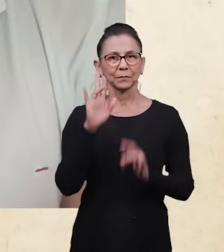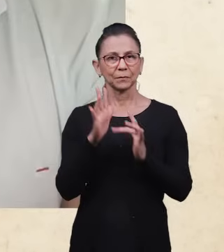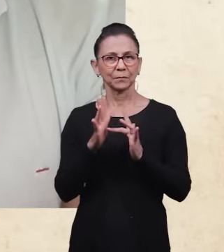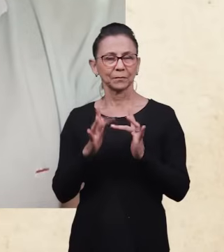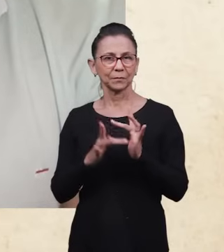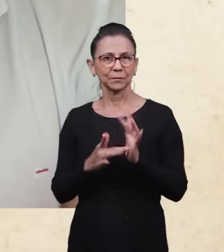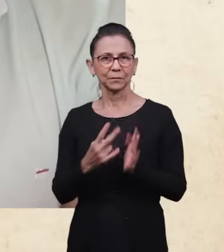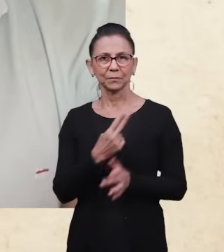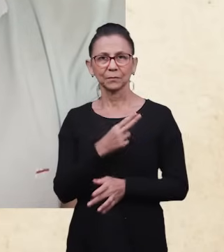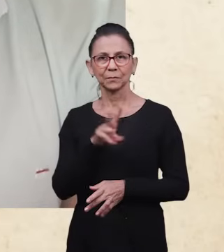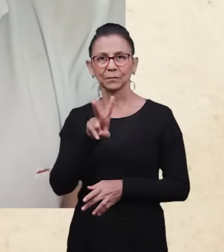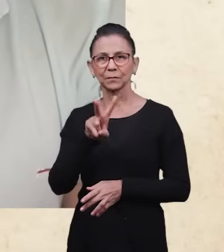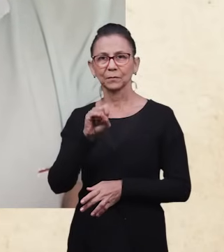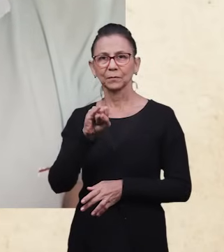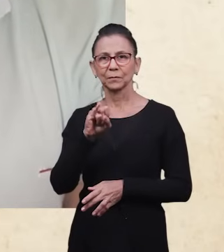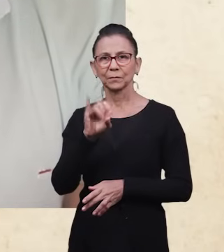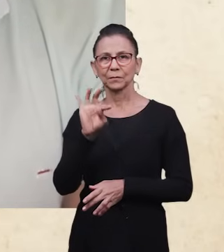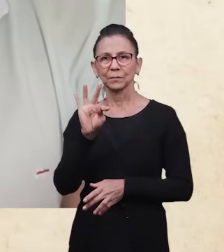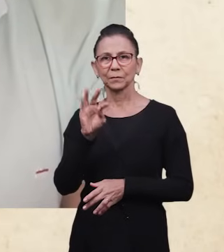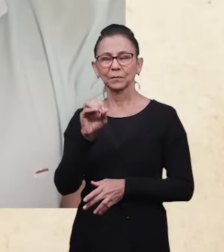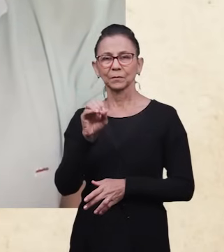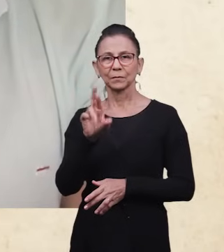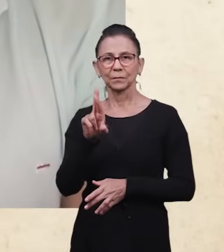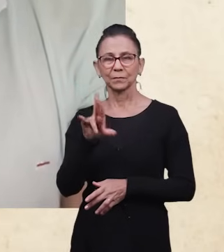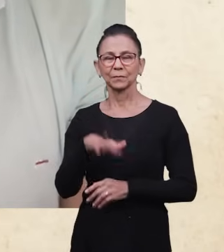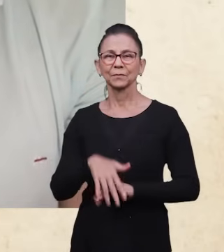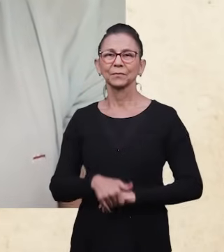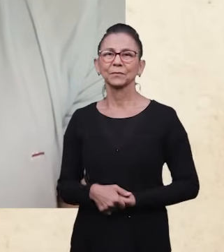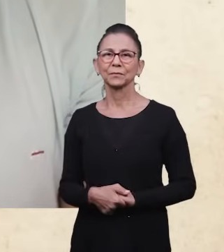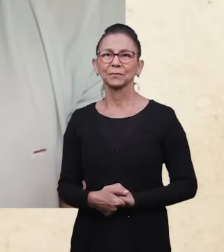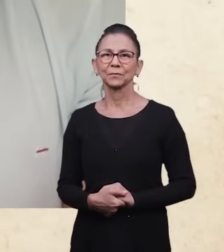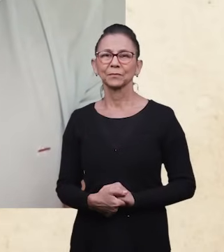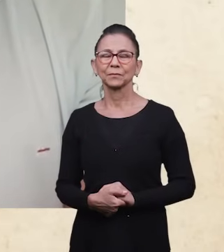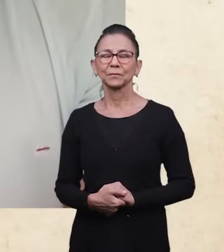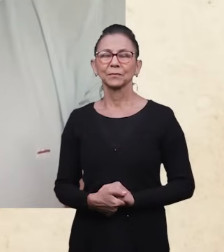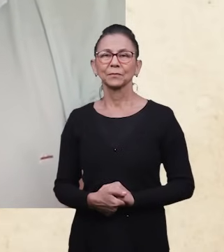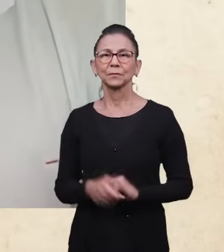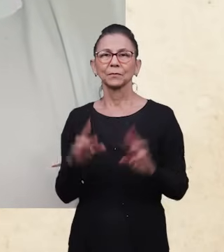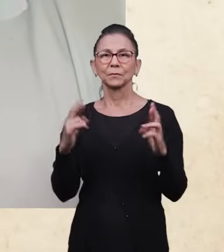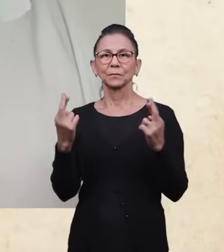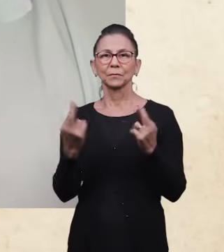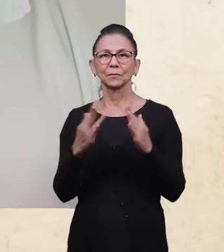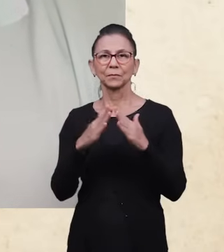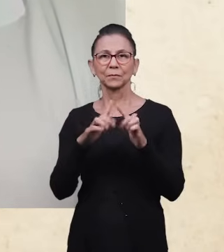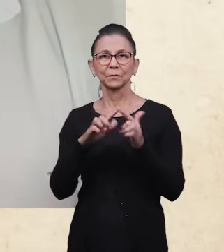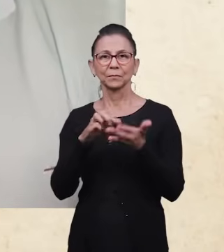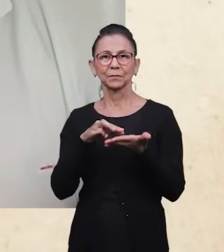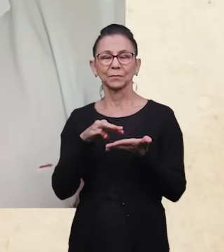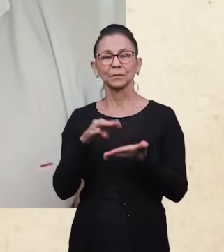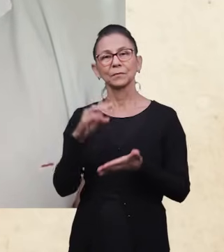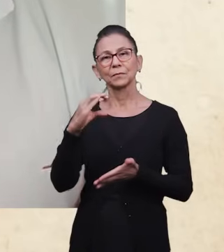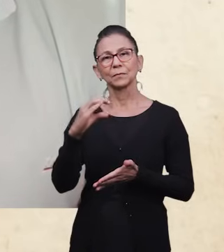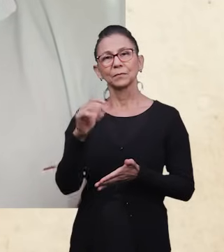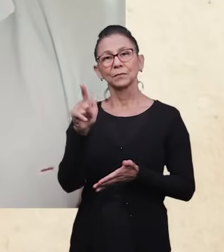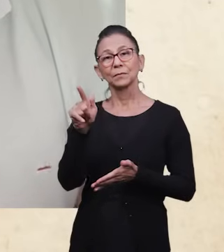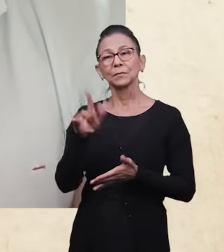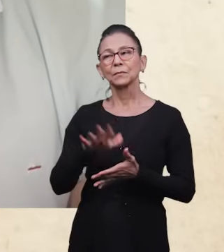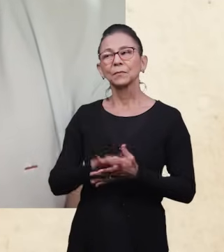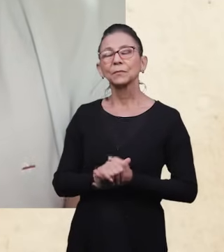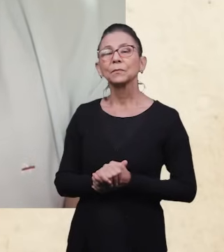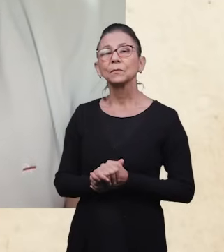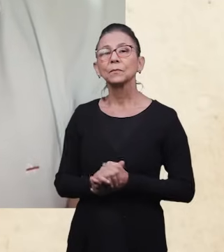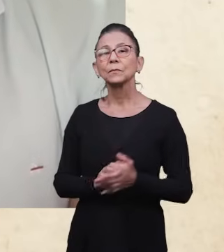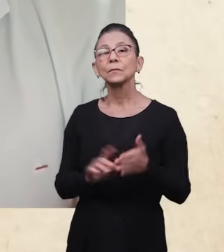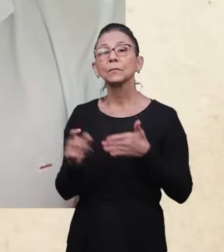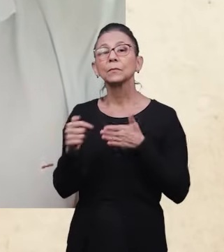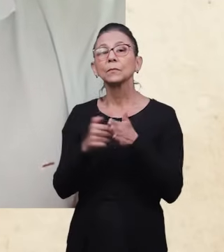A paz do Senhor Jesus, meu nome é Vitor Barbosa e eu sou jovem da Igreja de Campo Grande 1. Eu gostaria de saber quais são os